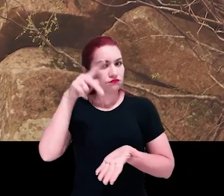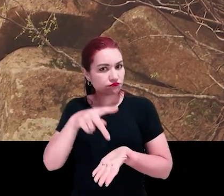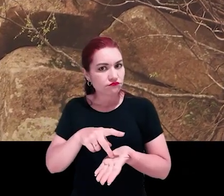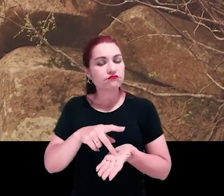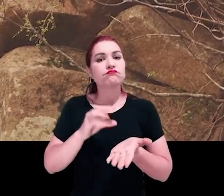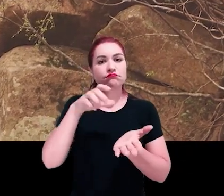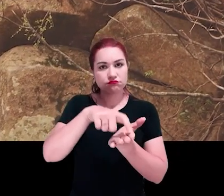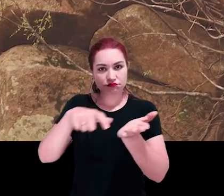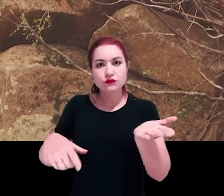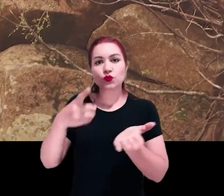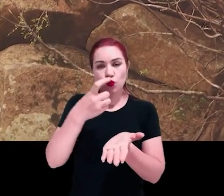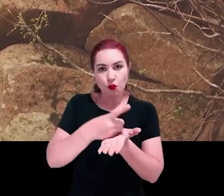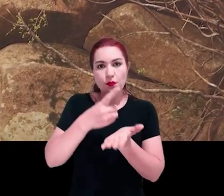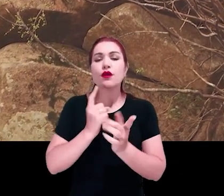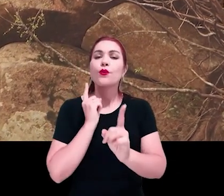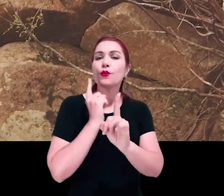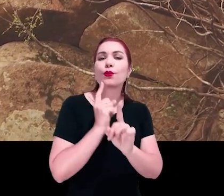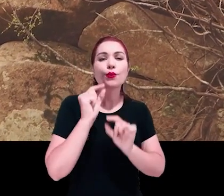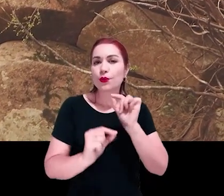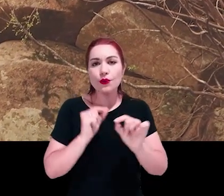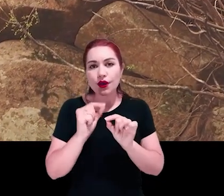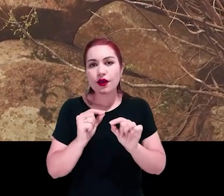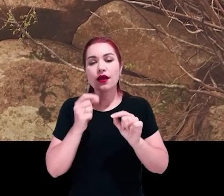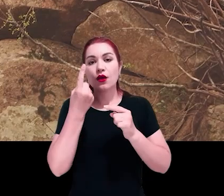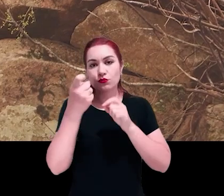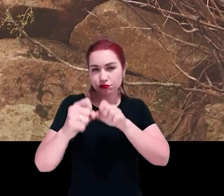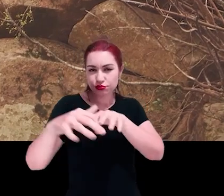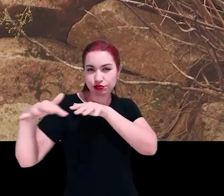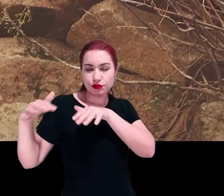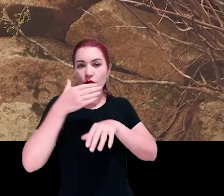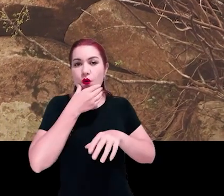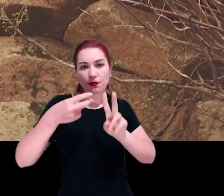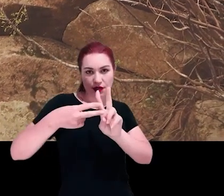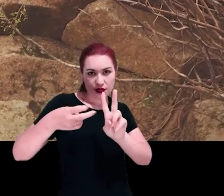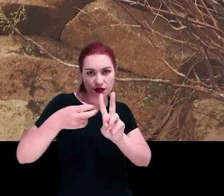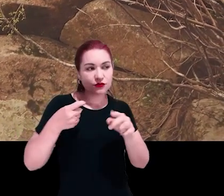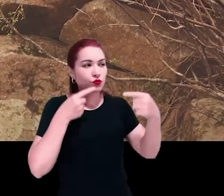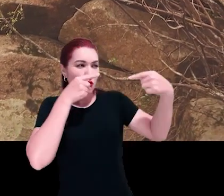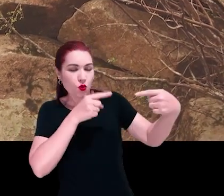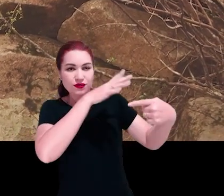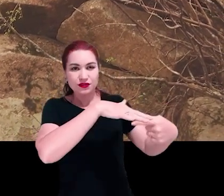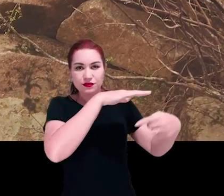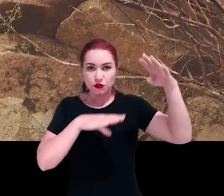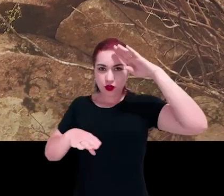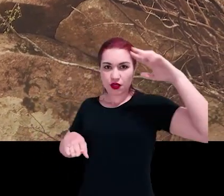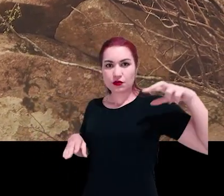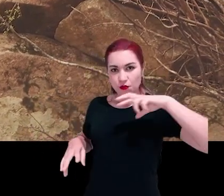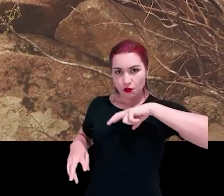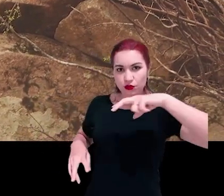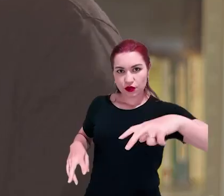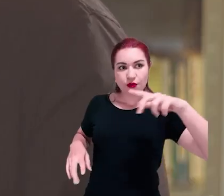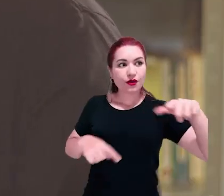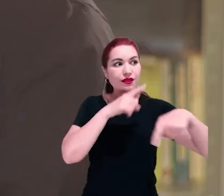isso é factível, isso é completamente real. Uma tropa de Cepé ataca o agrupamento português e eles atacavam e